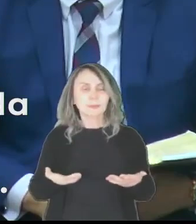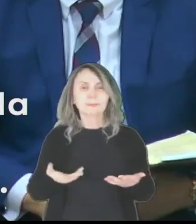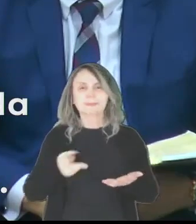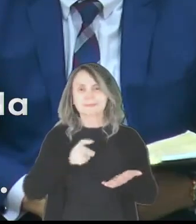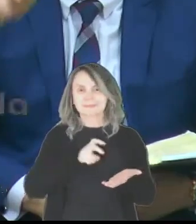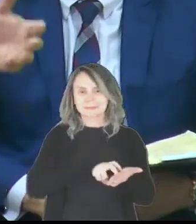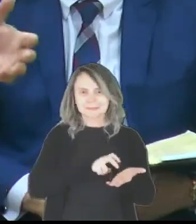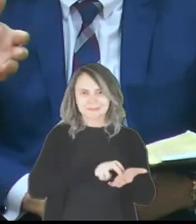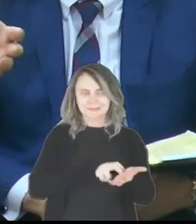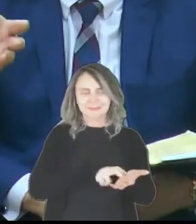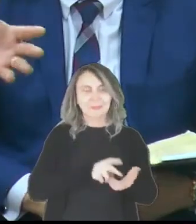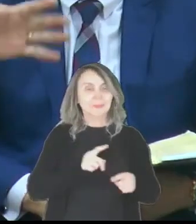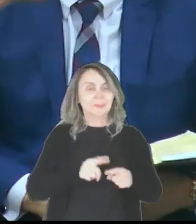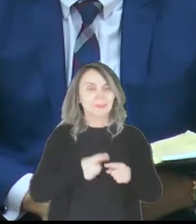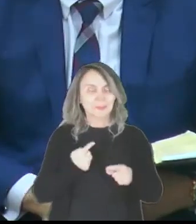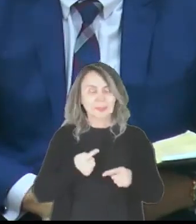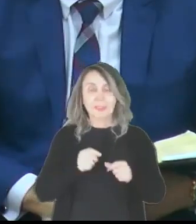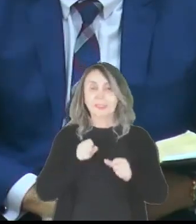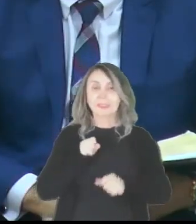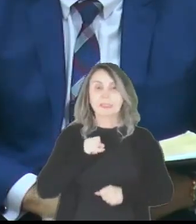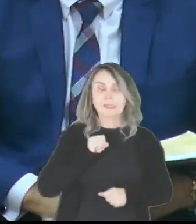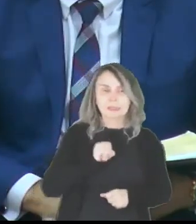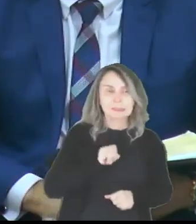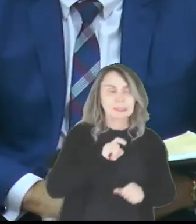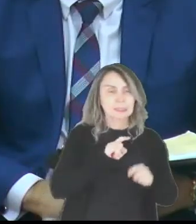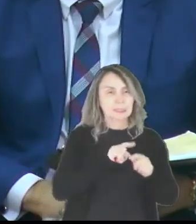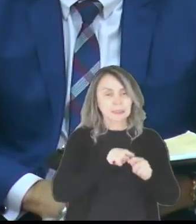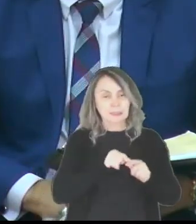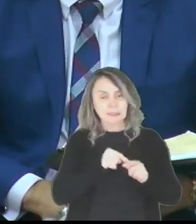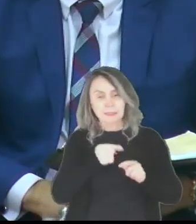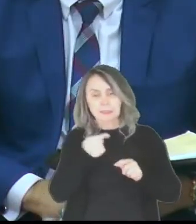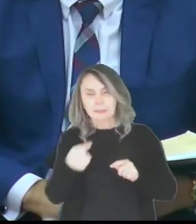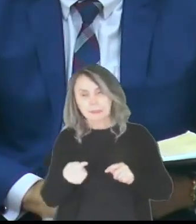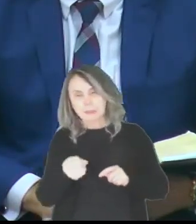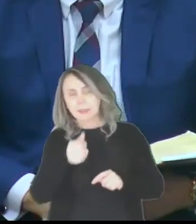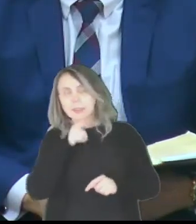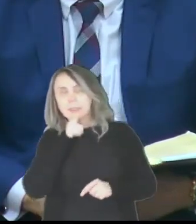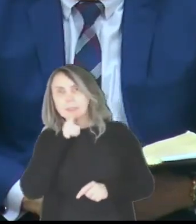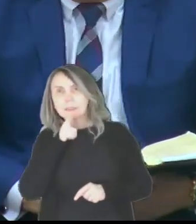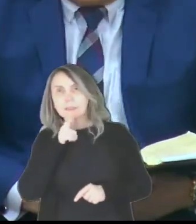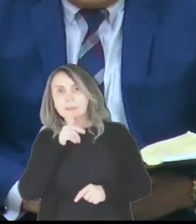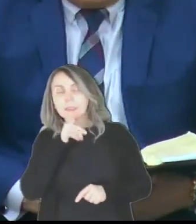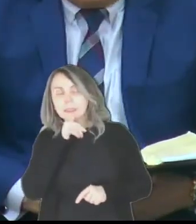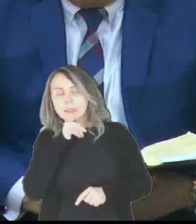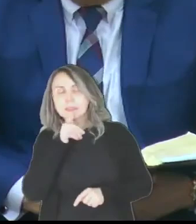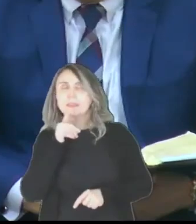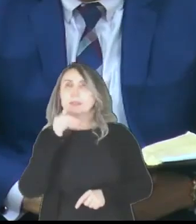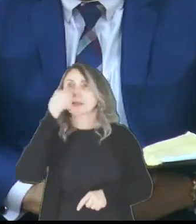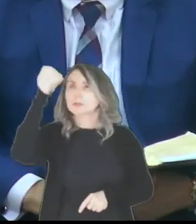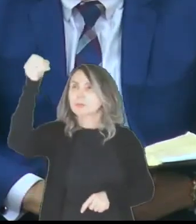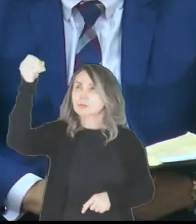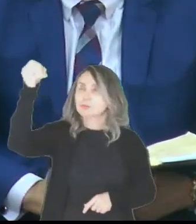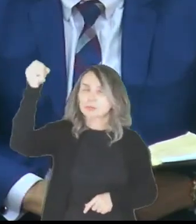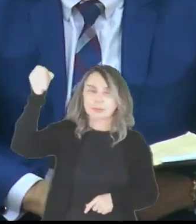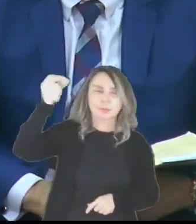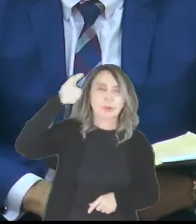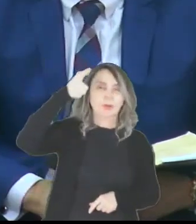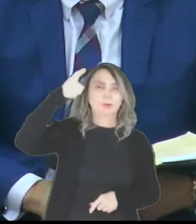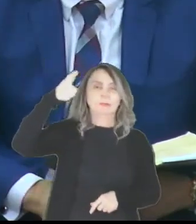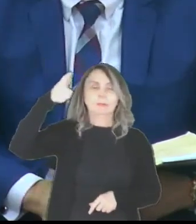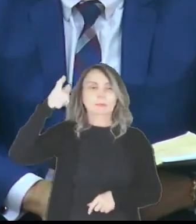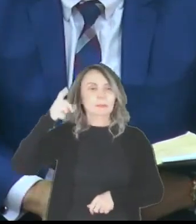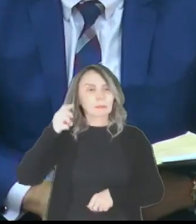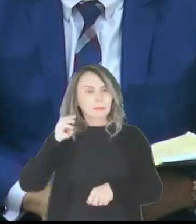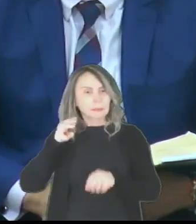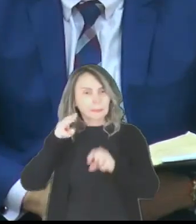deixasse para depois, com o aquecer do sol, o maná derretia. Pastor, e o que é que isso tem a ver